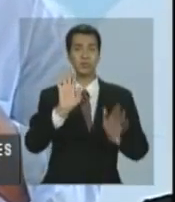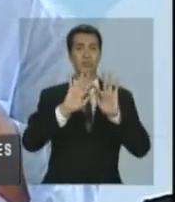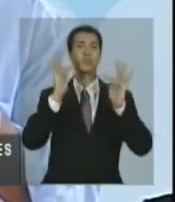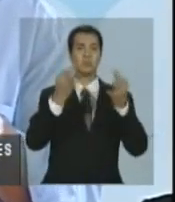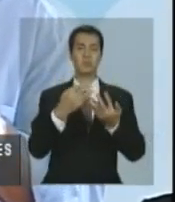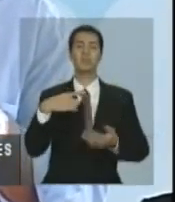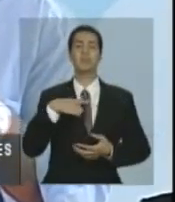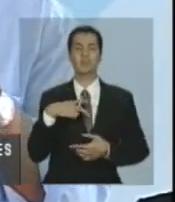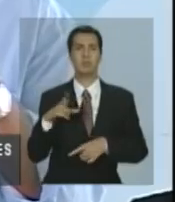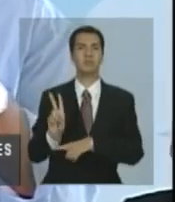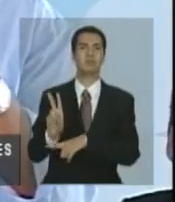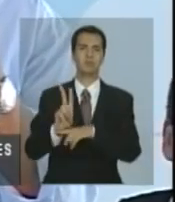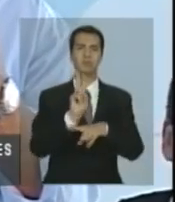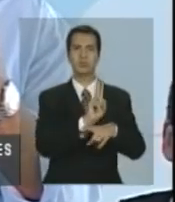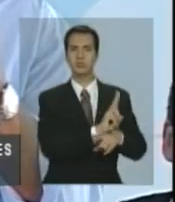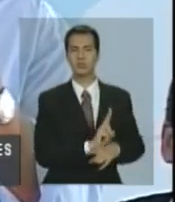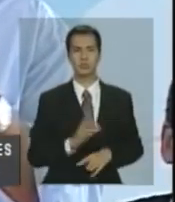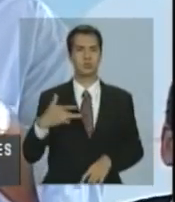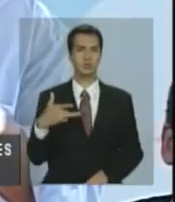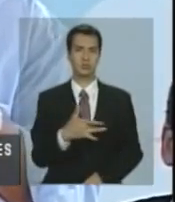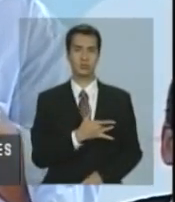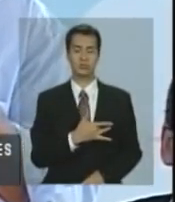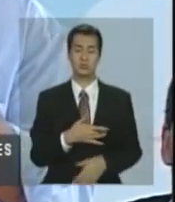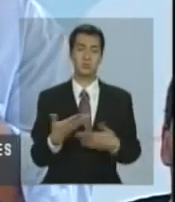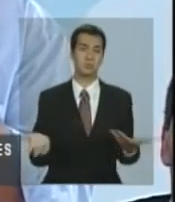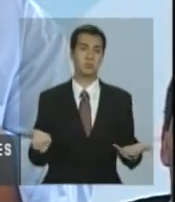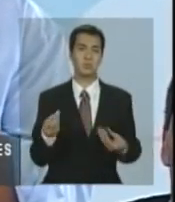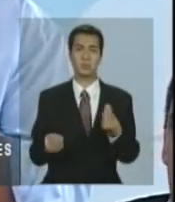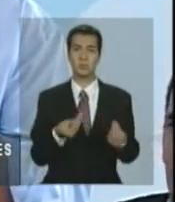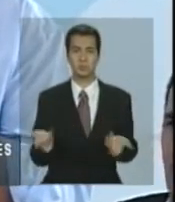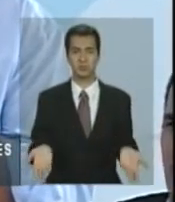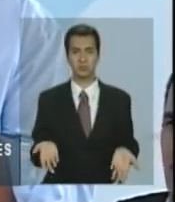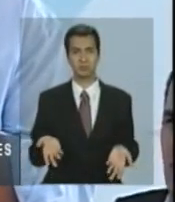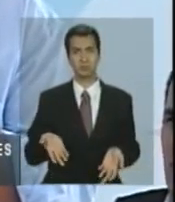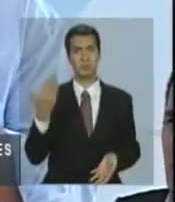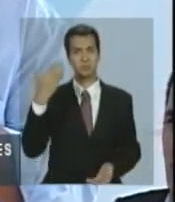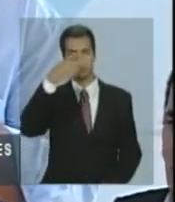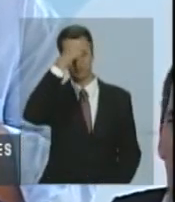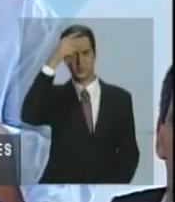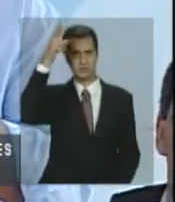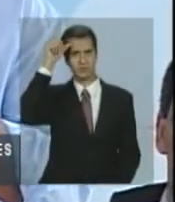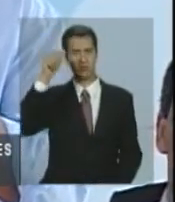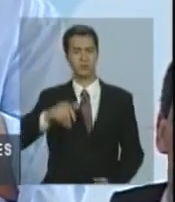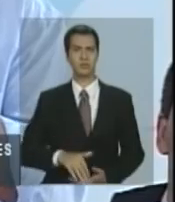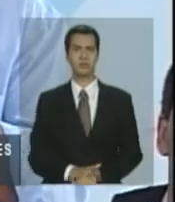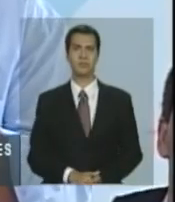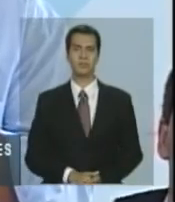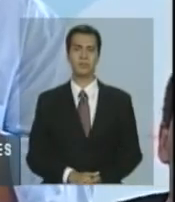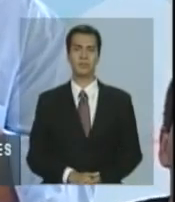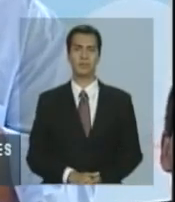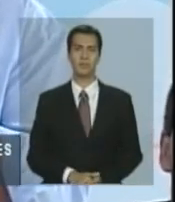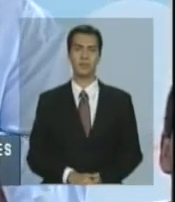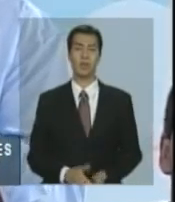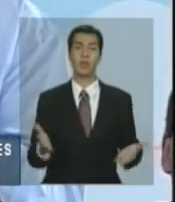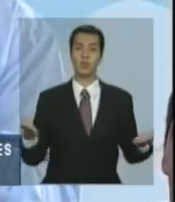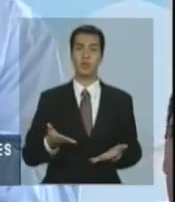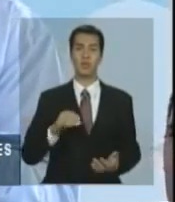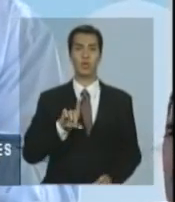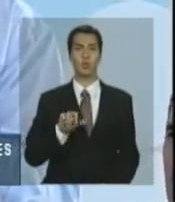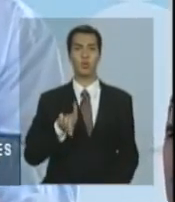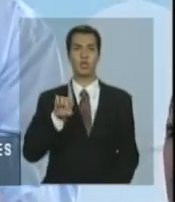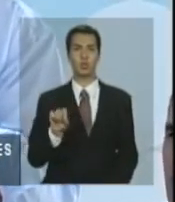cariocas tinham a cobertura, e sabe Deus como, na prefeitura anterior. O Eduardo Paes